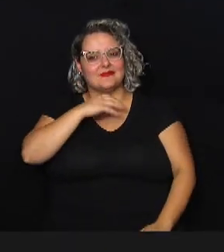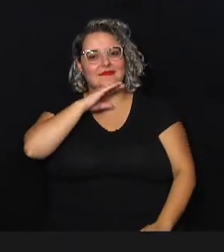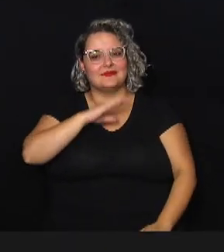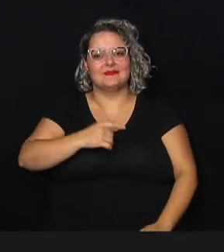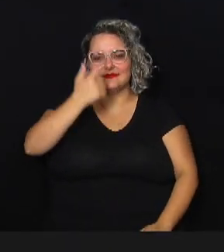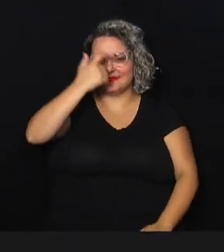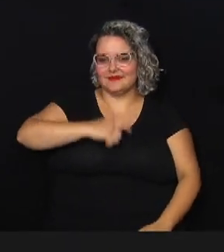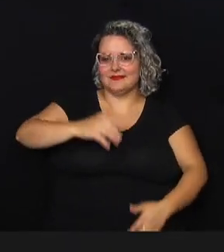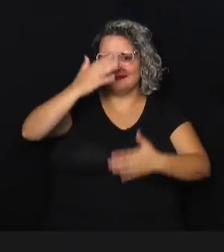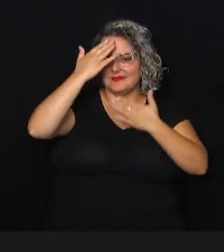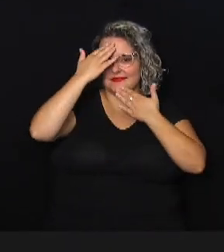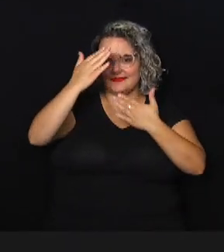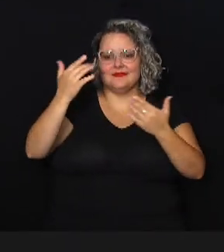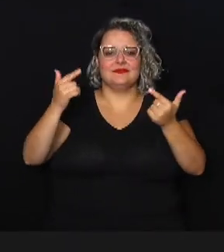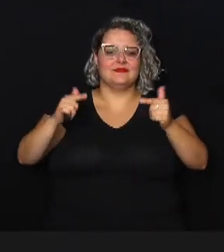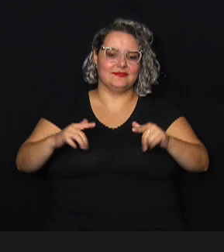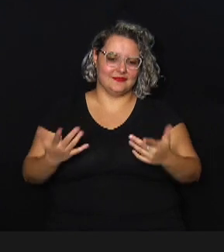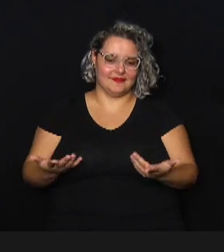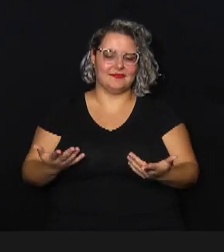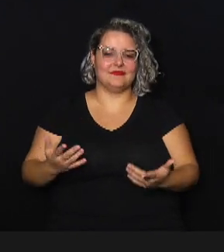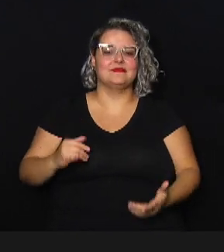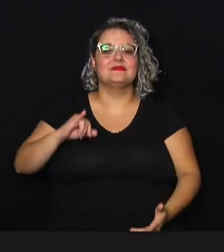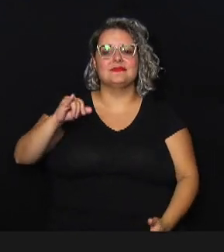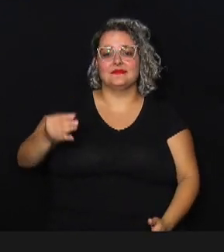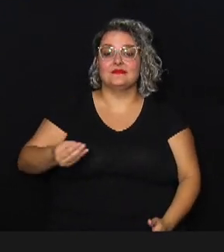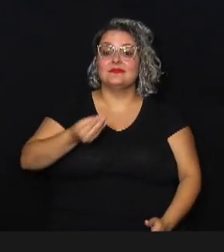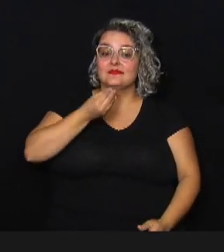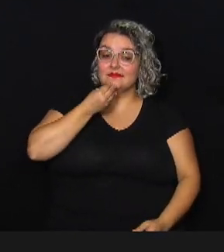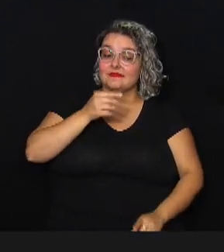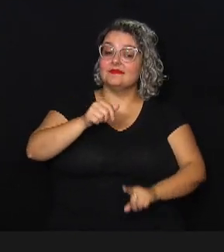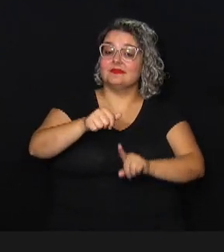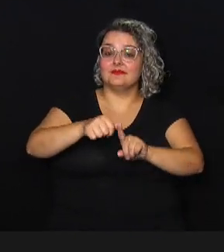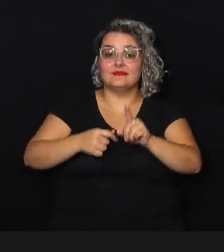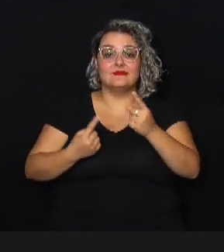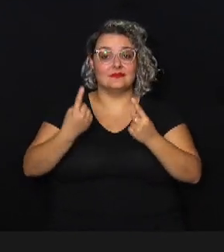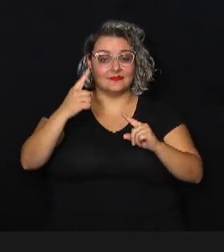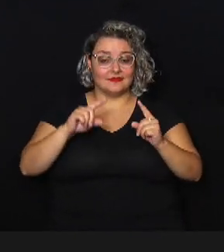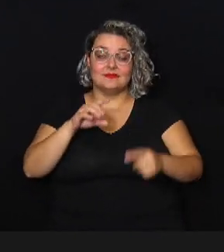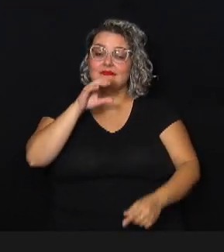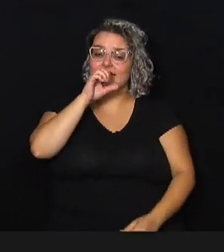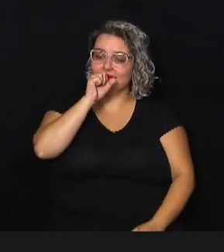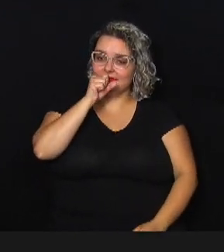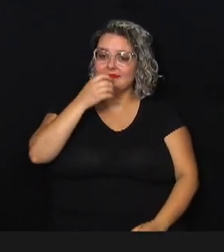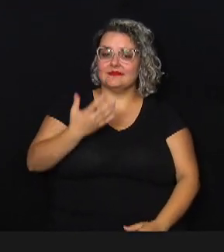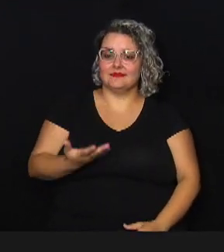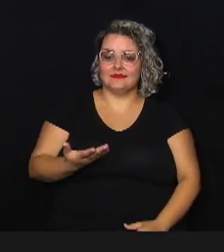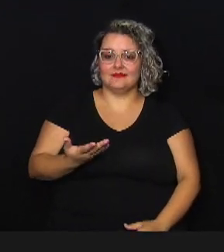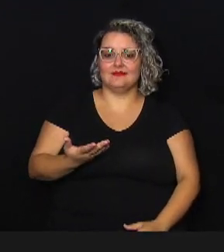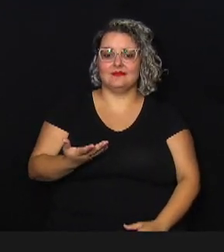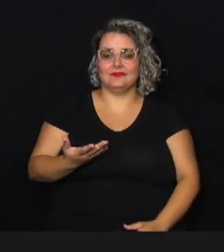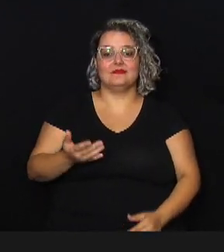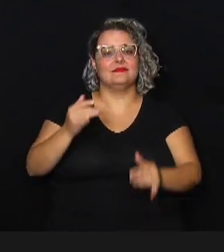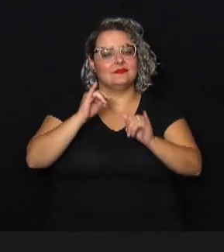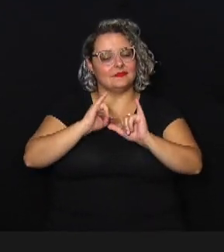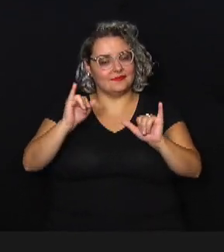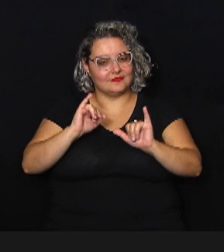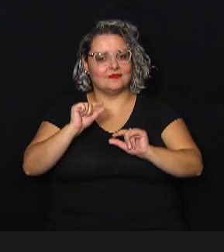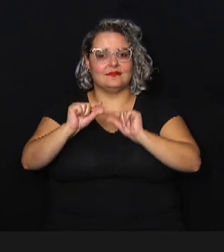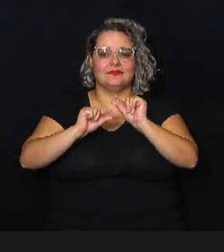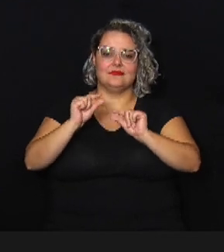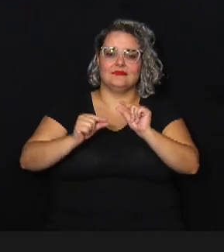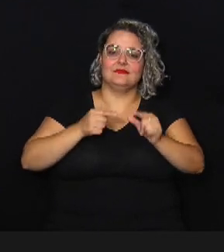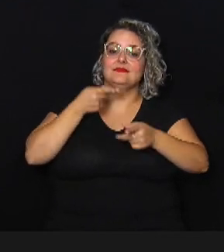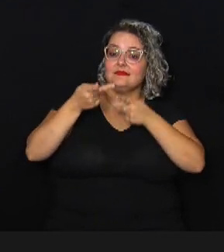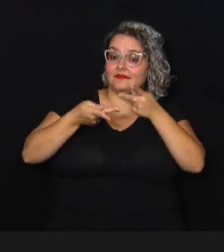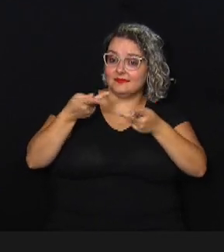agradeço o espaço para a gente aproveitar o mês do Fevereiro Laranja para divulgar um pouquinho, falar um